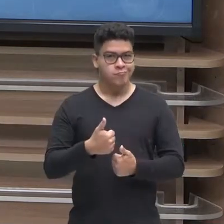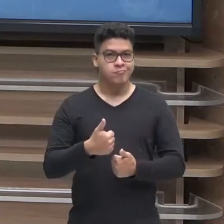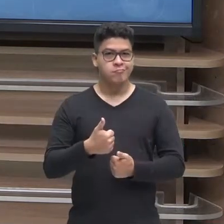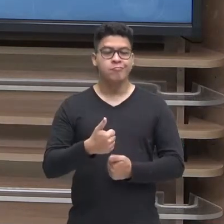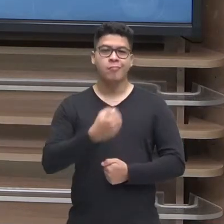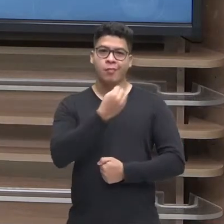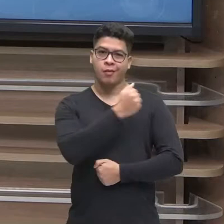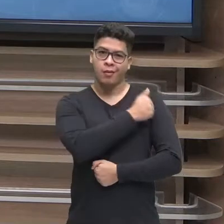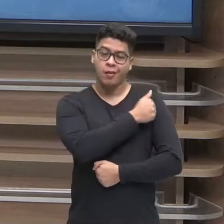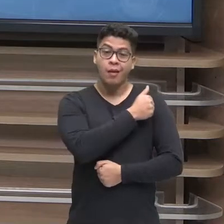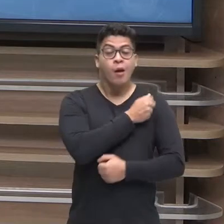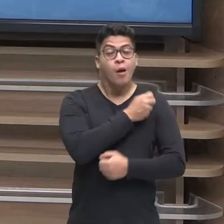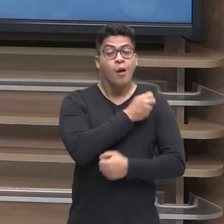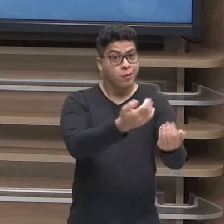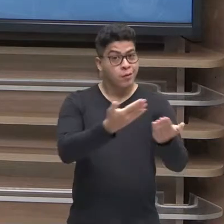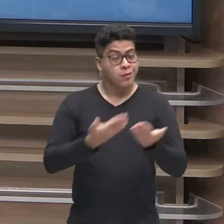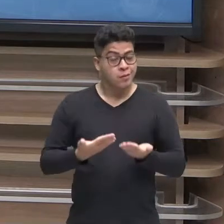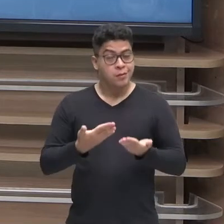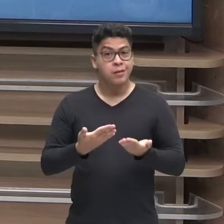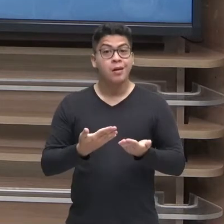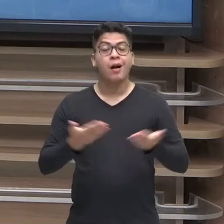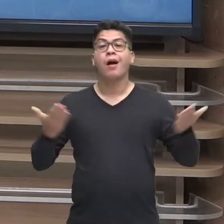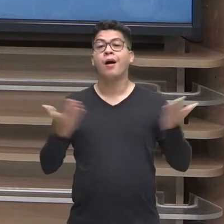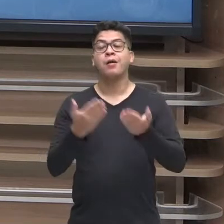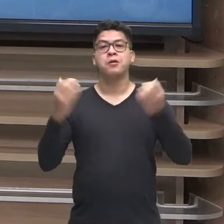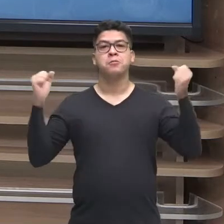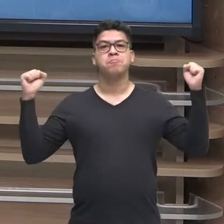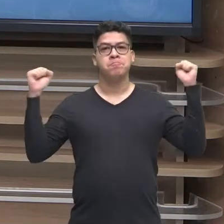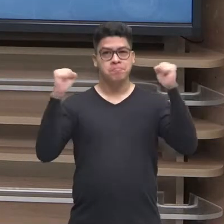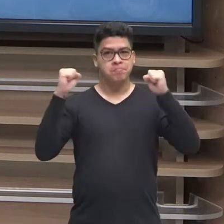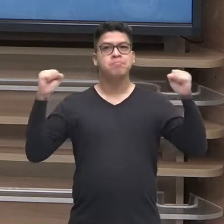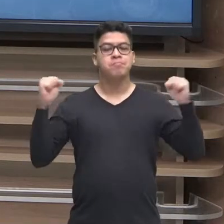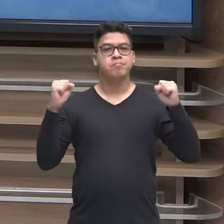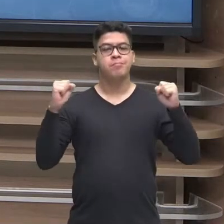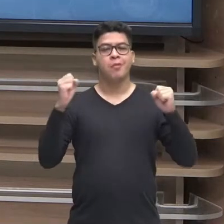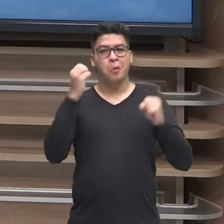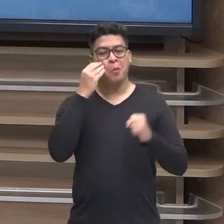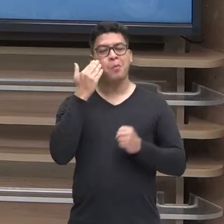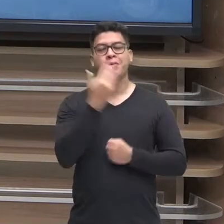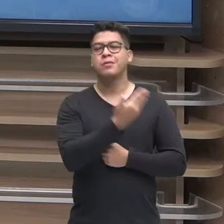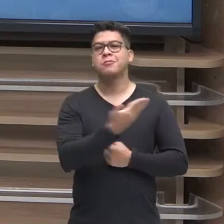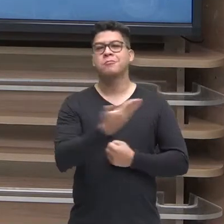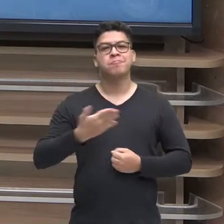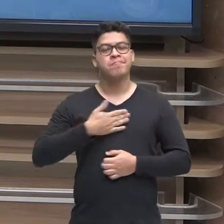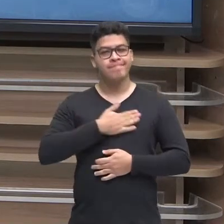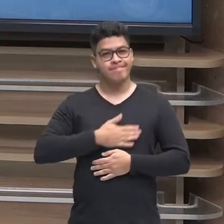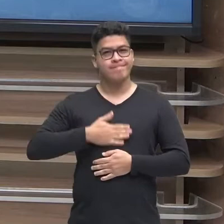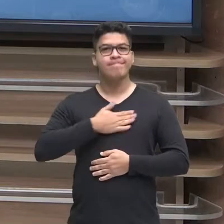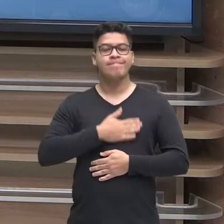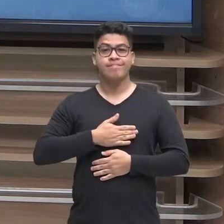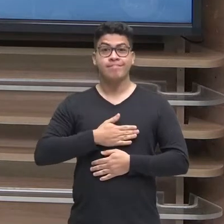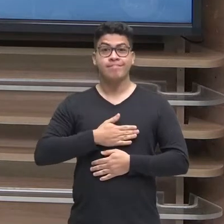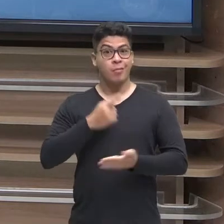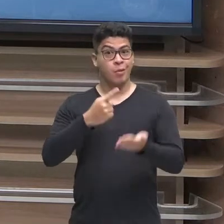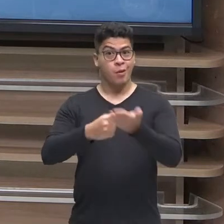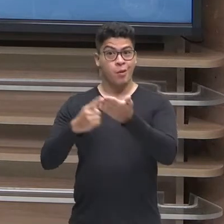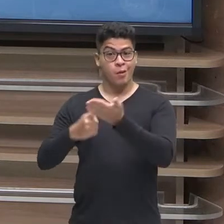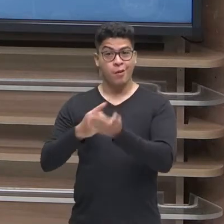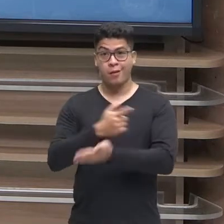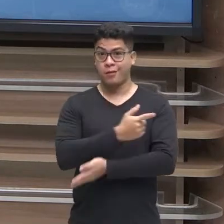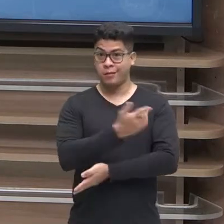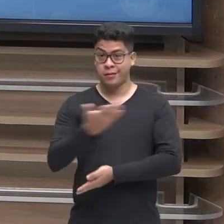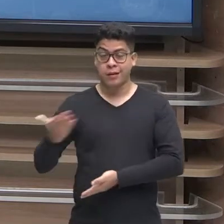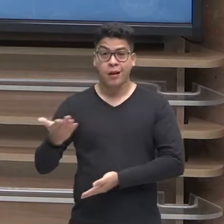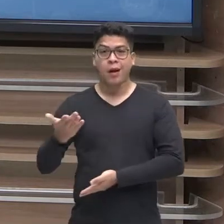bem-vindos a nossa aula de educação física é um prazer rever hoje e já convido todos vocês a